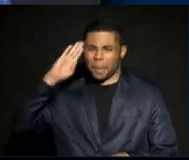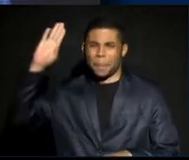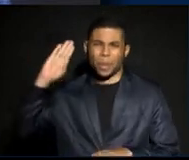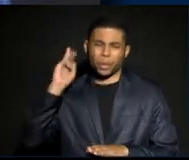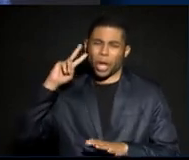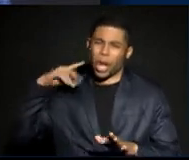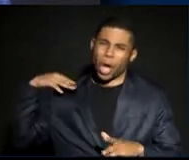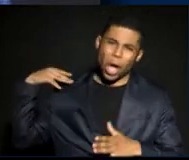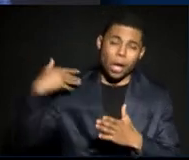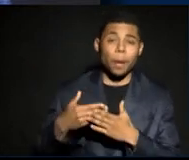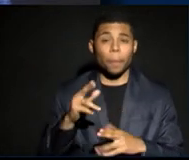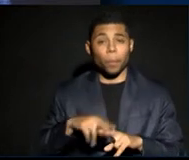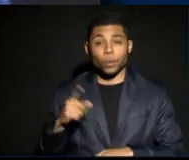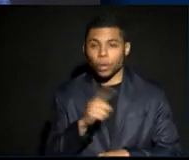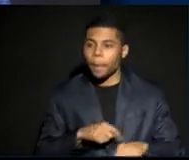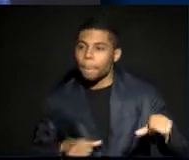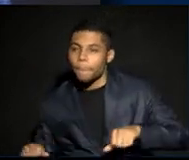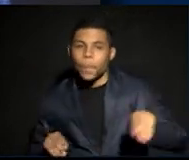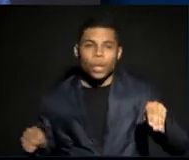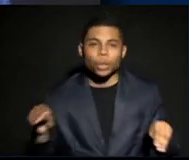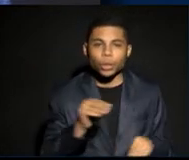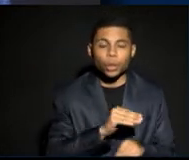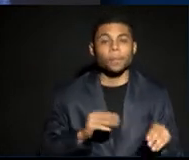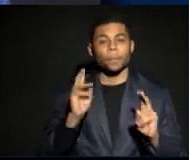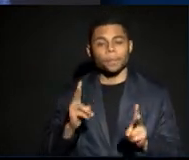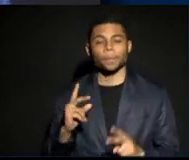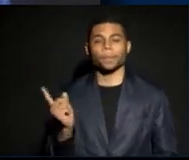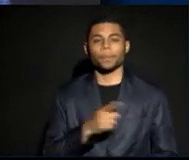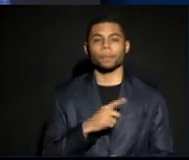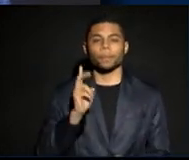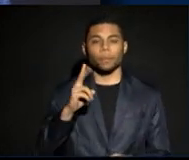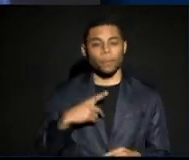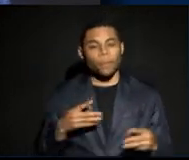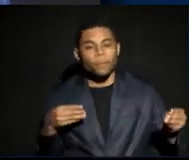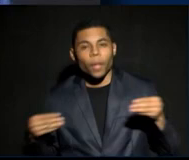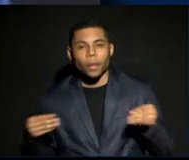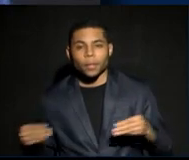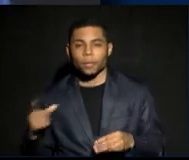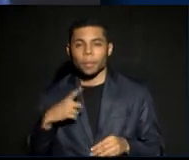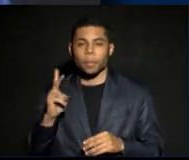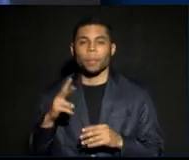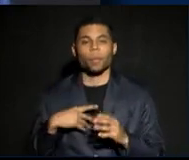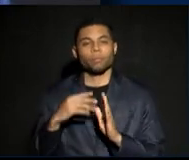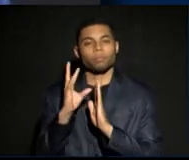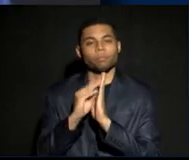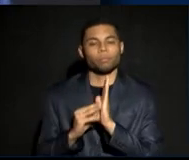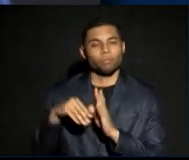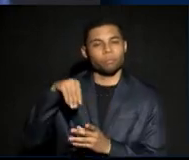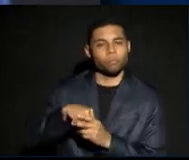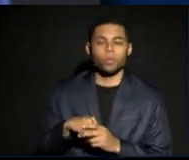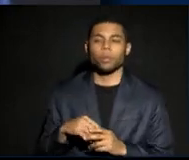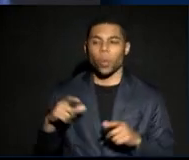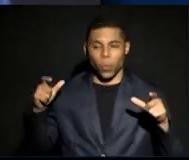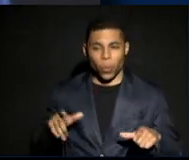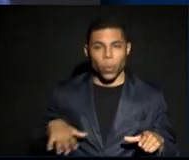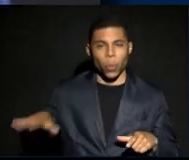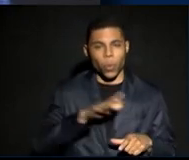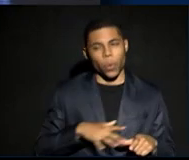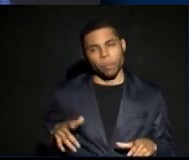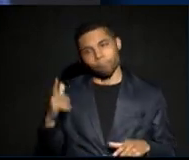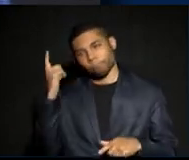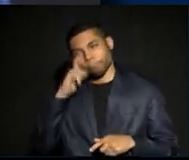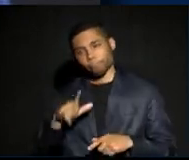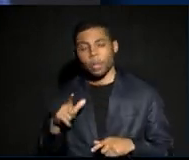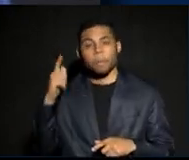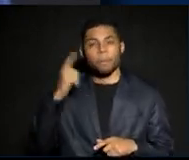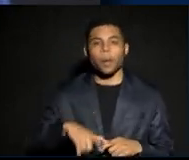é porque a gente mexeu Manteve Eu repito a gente flexibilizou política conteúdo local né e a gente acabou